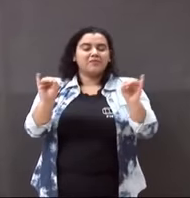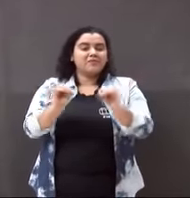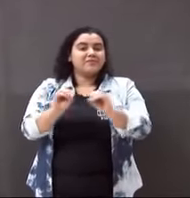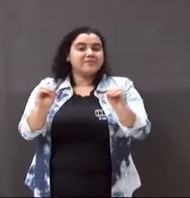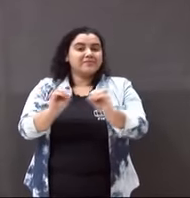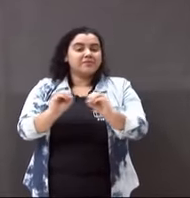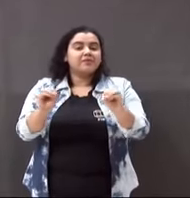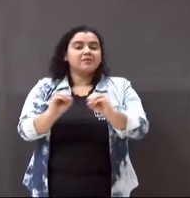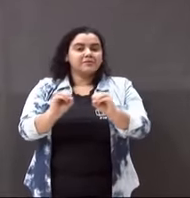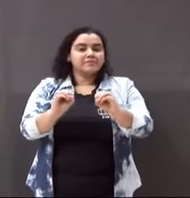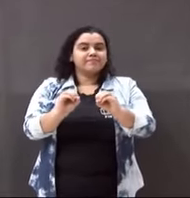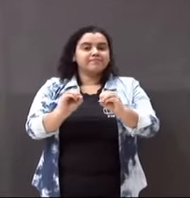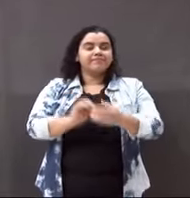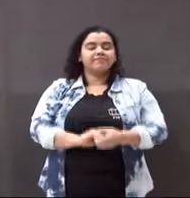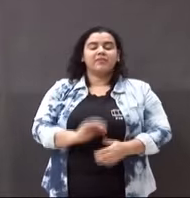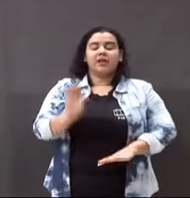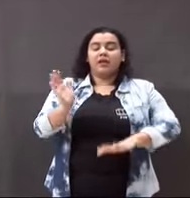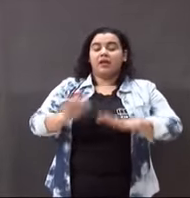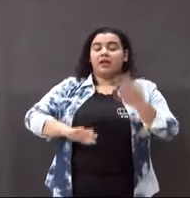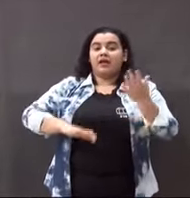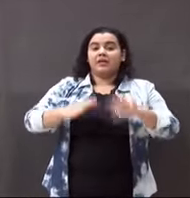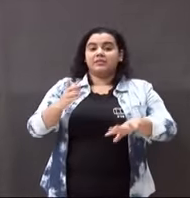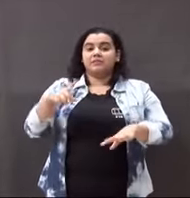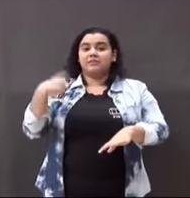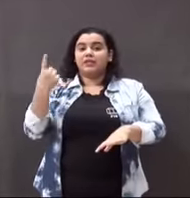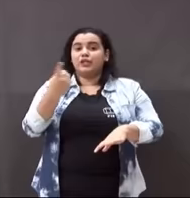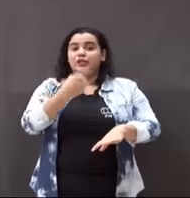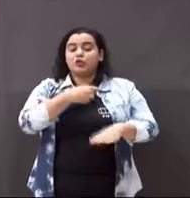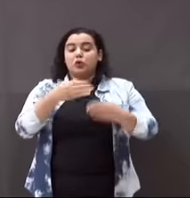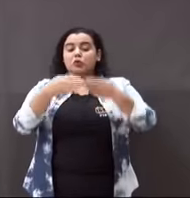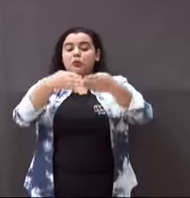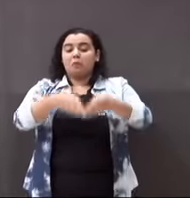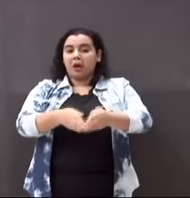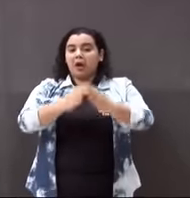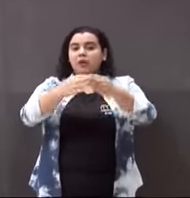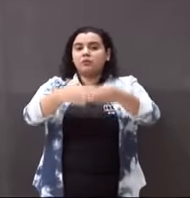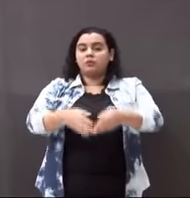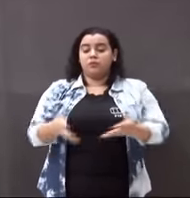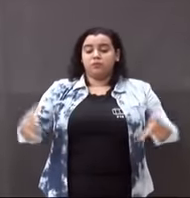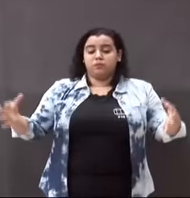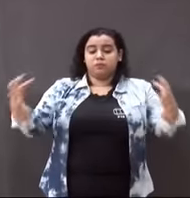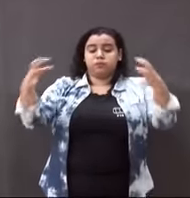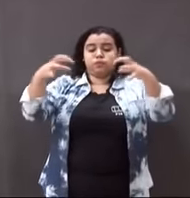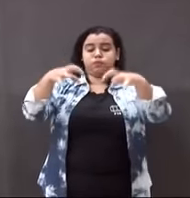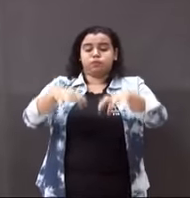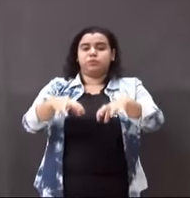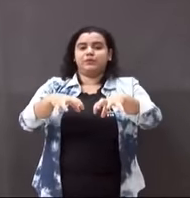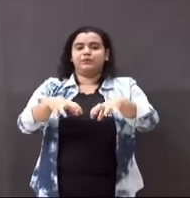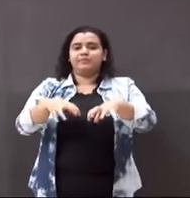Porque às vezes o nosso barco vem tão cheio que não tem lugar para o mestre entrar.